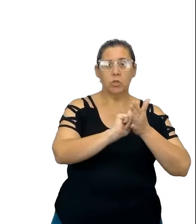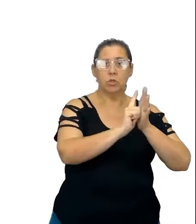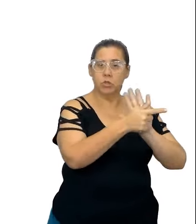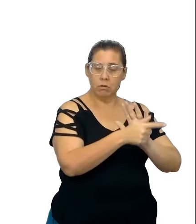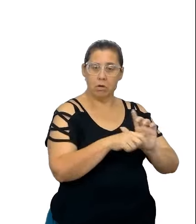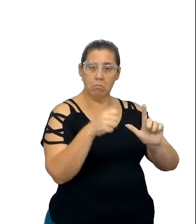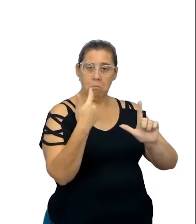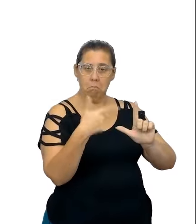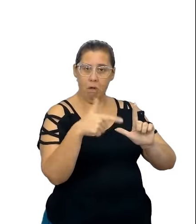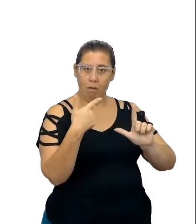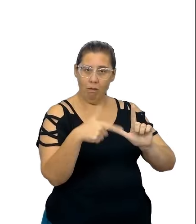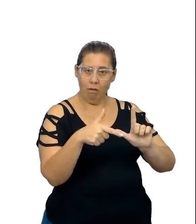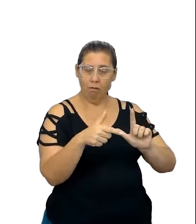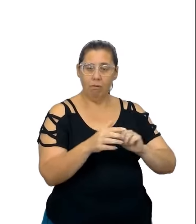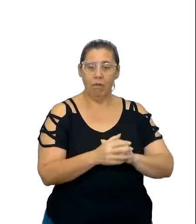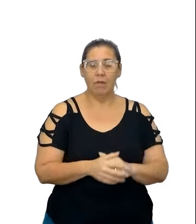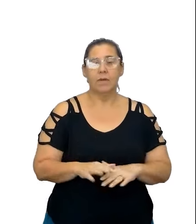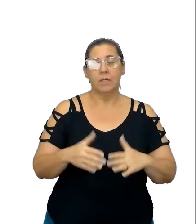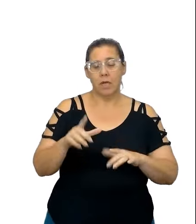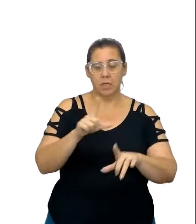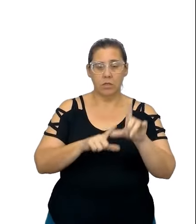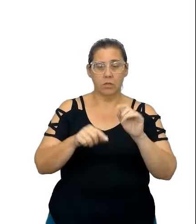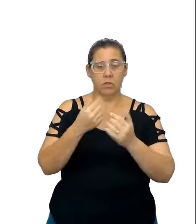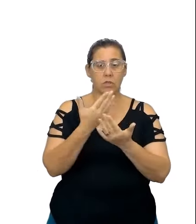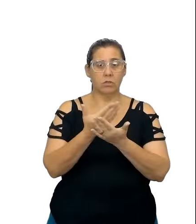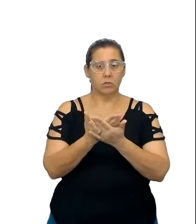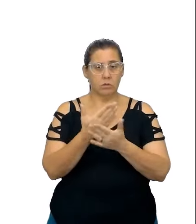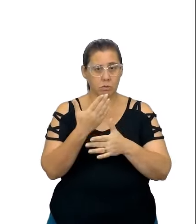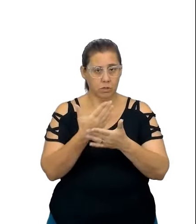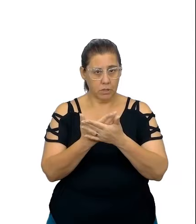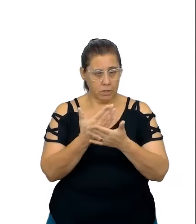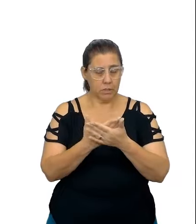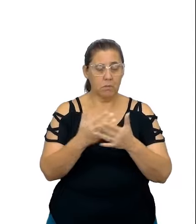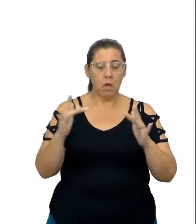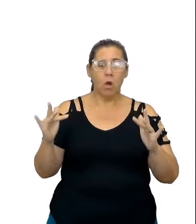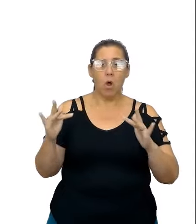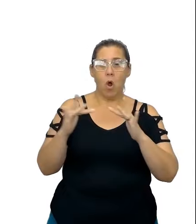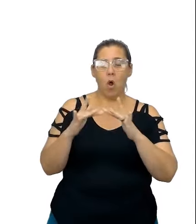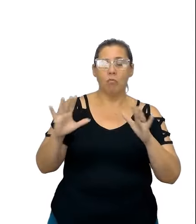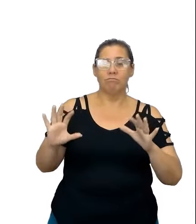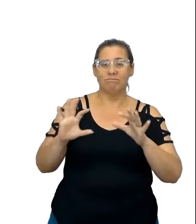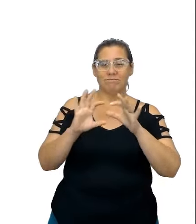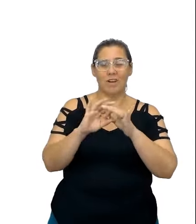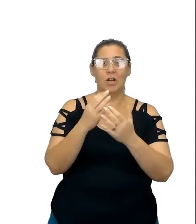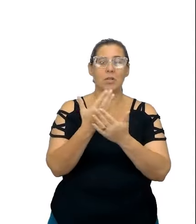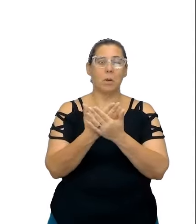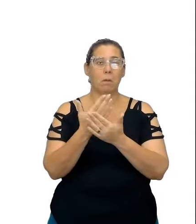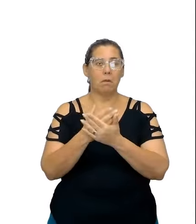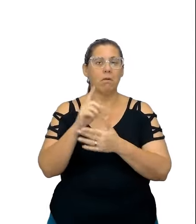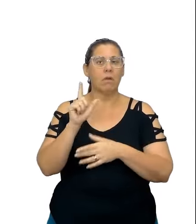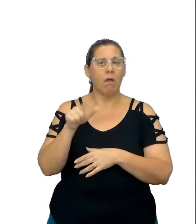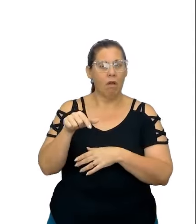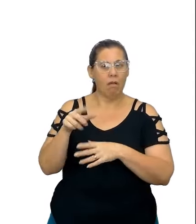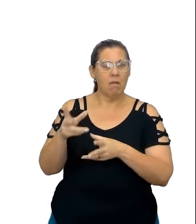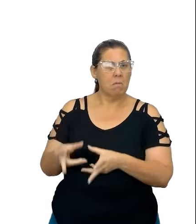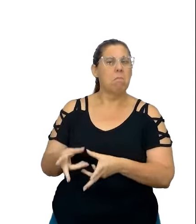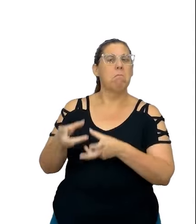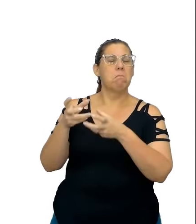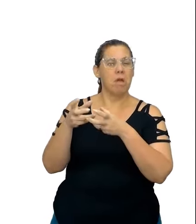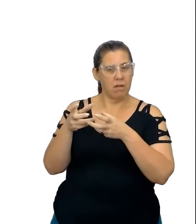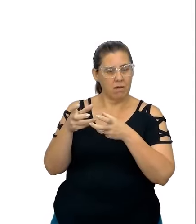meme. As aulas foram escolhidas porque conectam com a habilidade essencial, que é a identificação